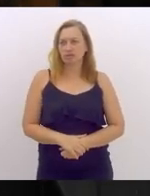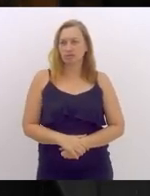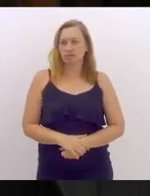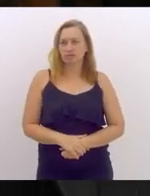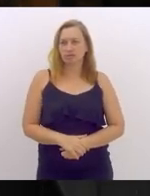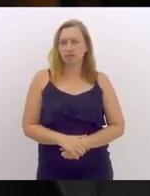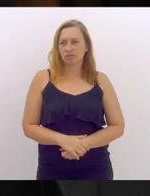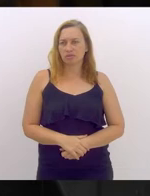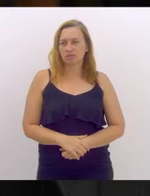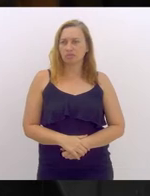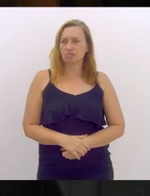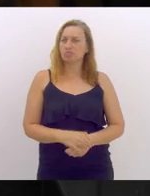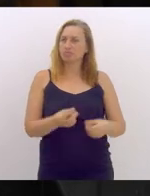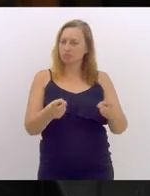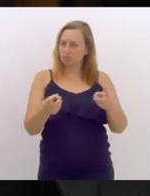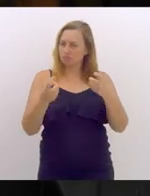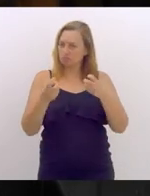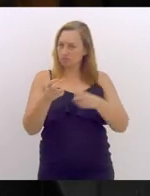concomitantemente